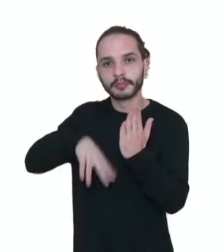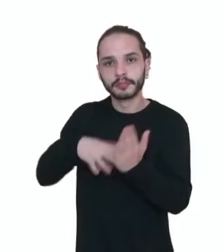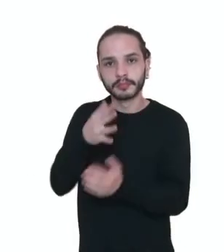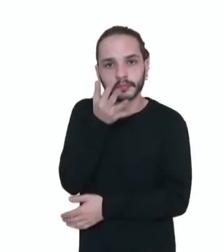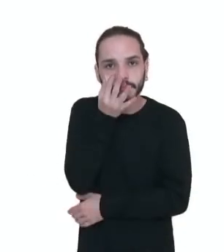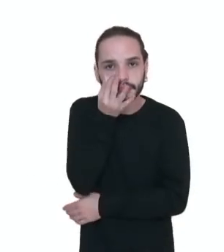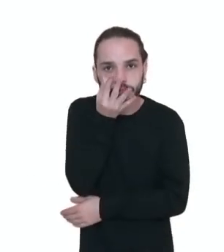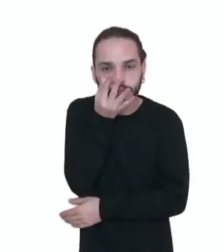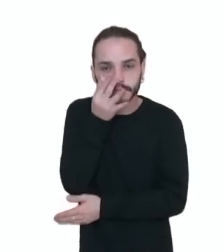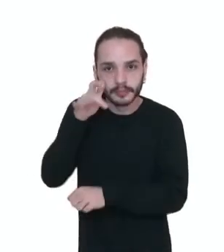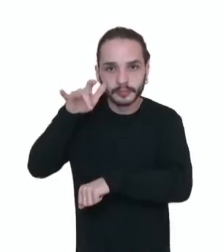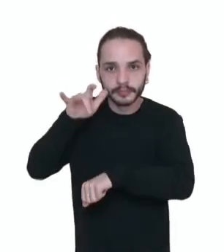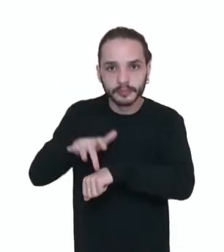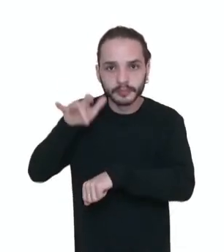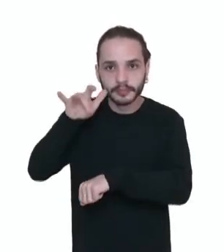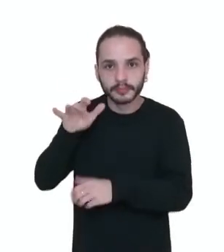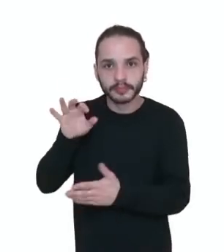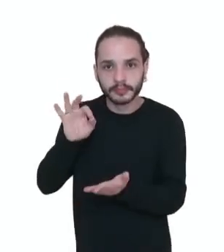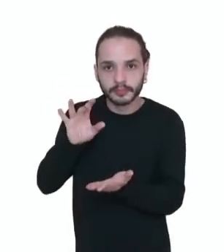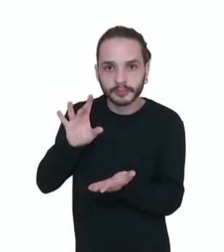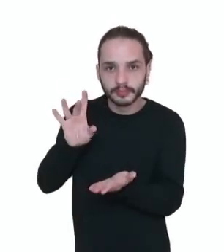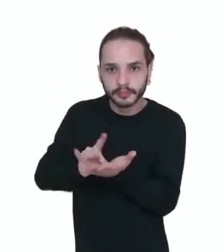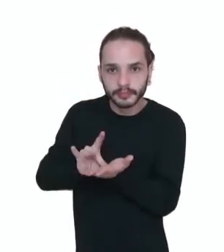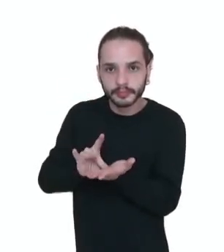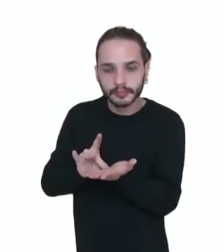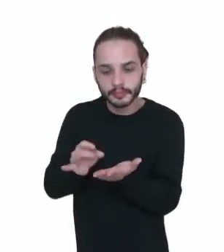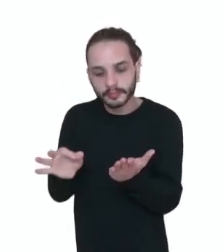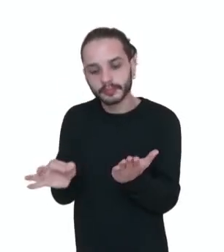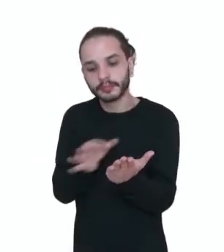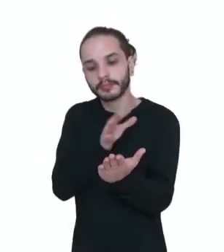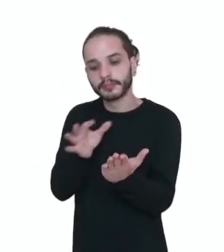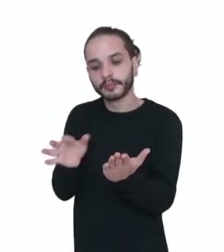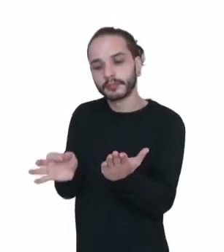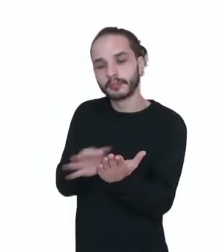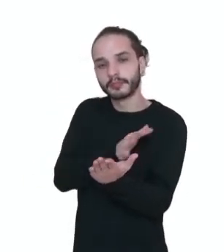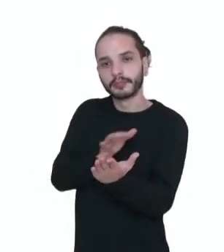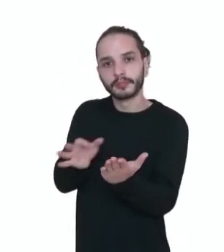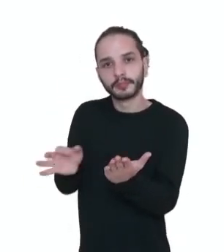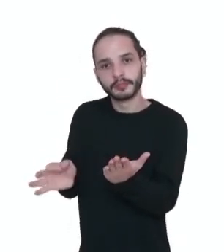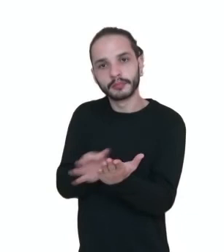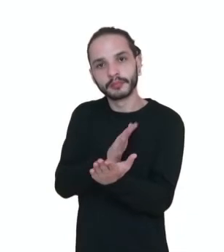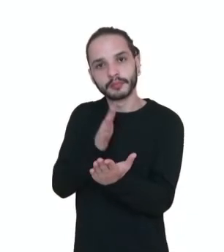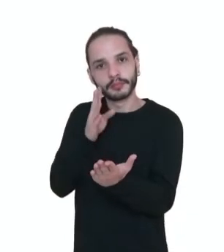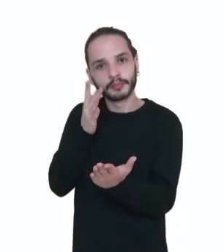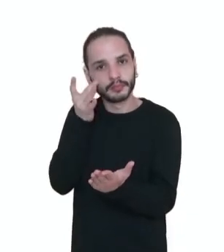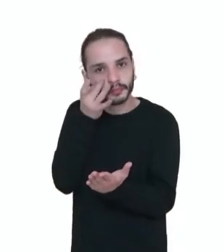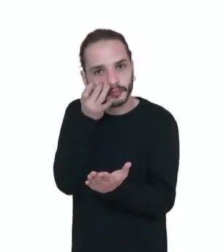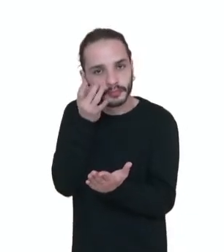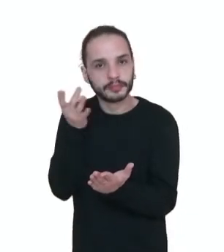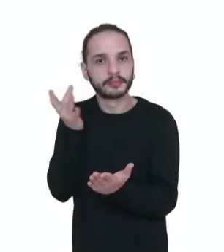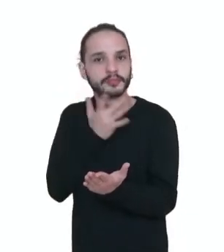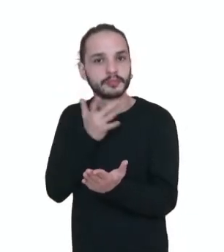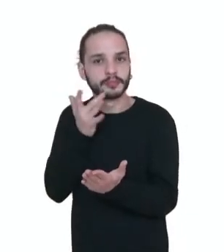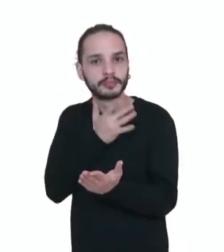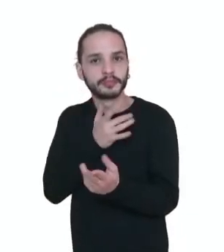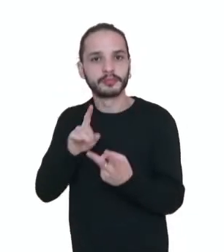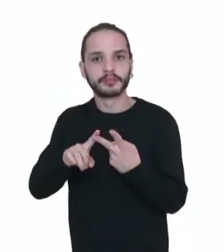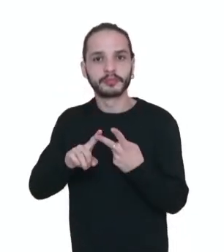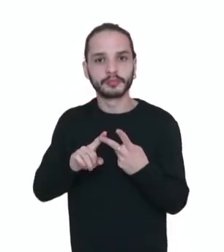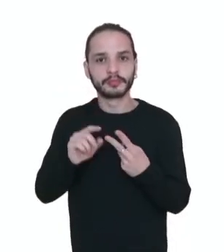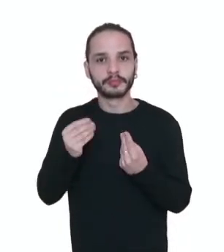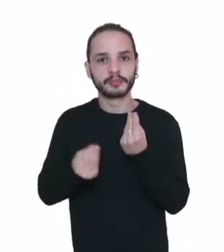estar tocando ali, sentindo no tato, né, as folhas do livro e tudo mais. E também podemos ter uma leitura